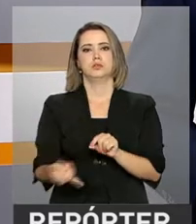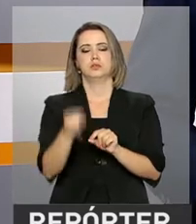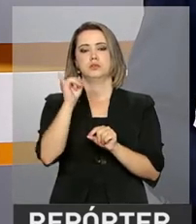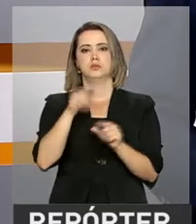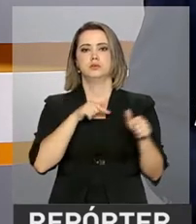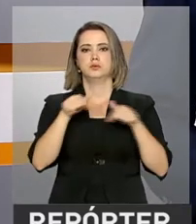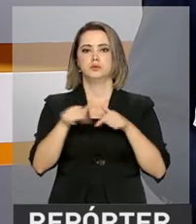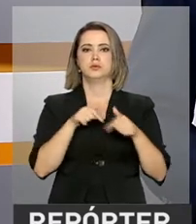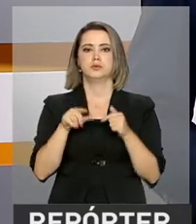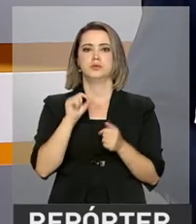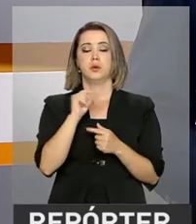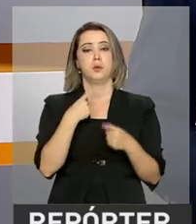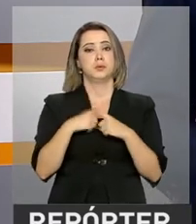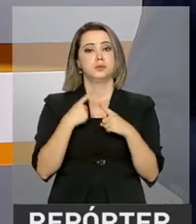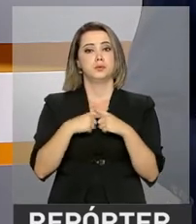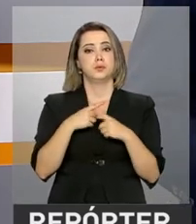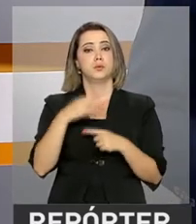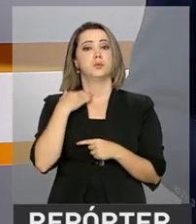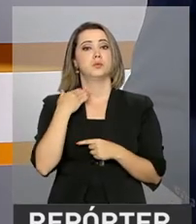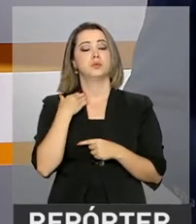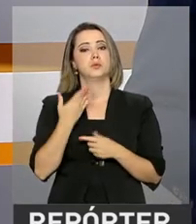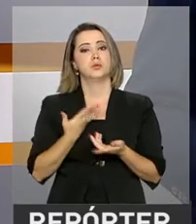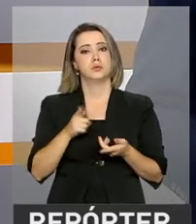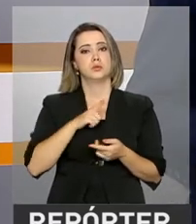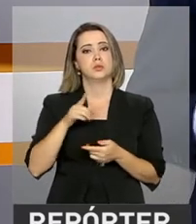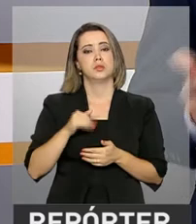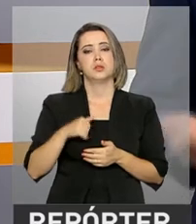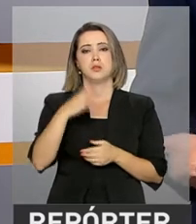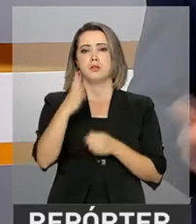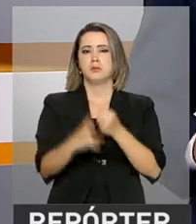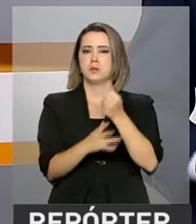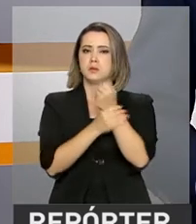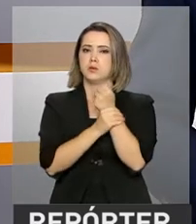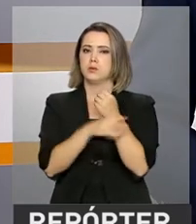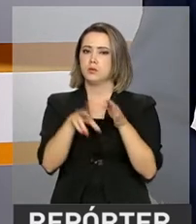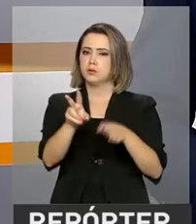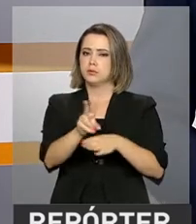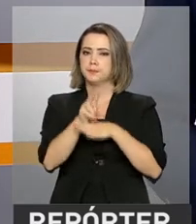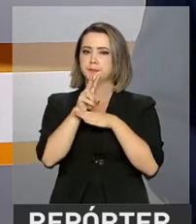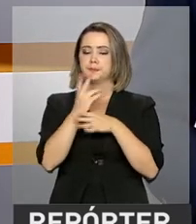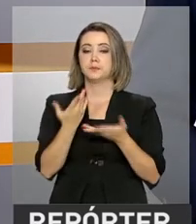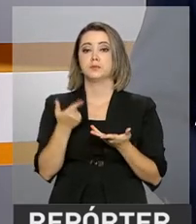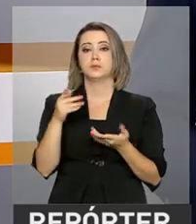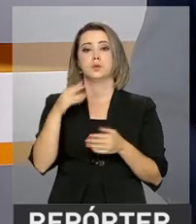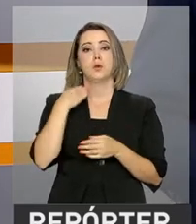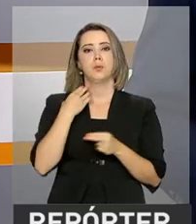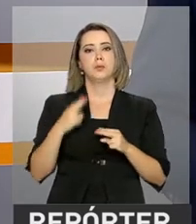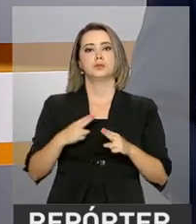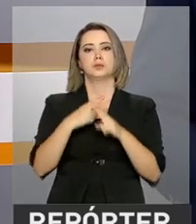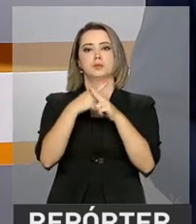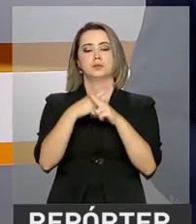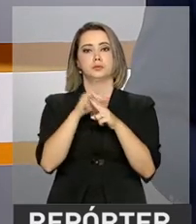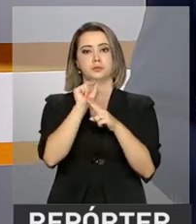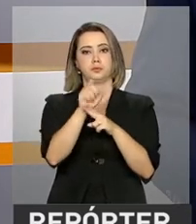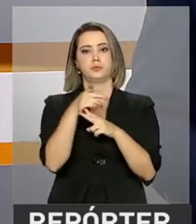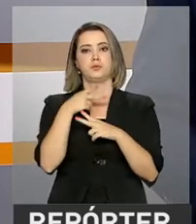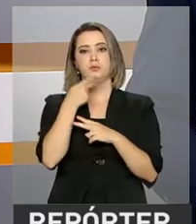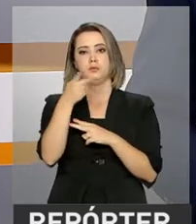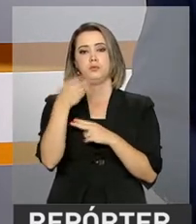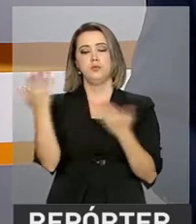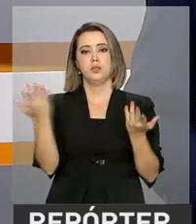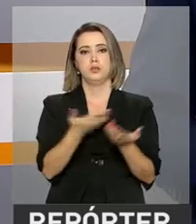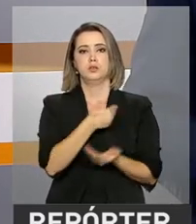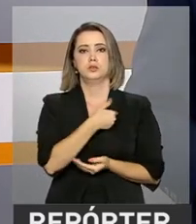para o trabalhador isso porque os bancos passam a ter uma garantia maior nas operações a caixa assegura que a medida do governo